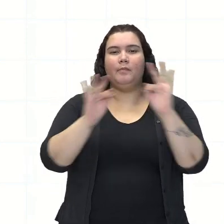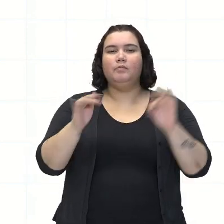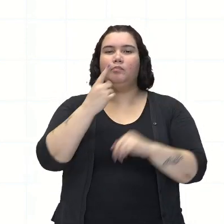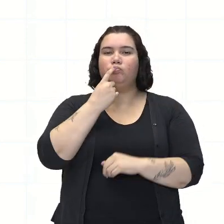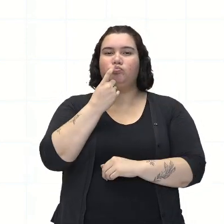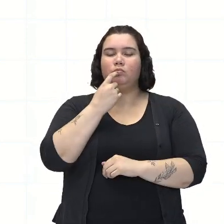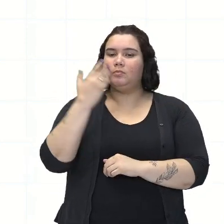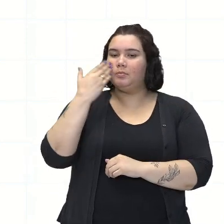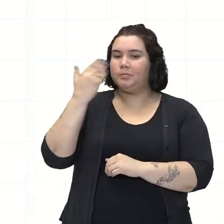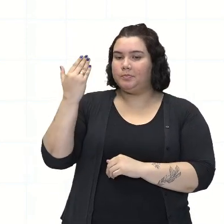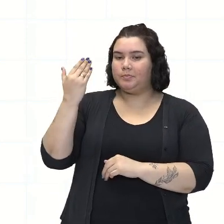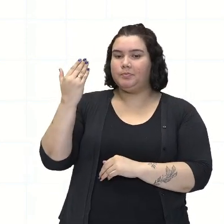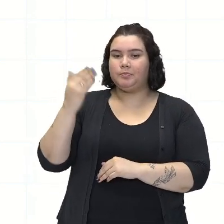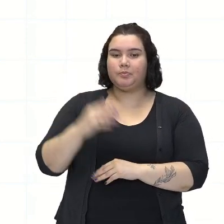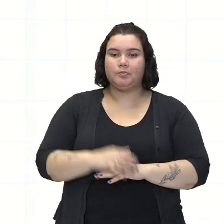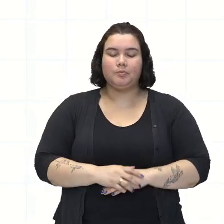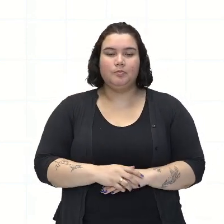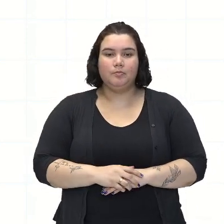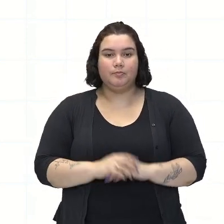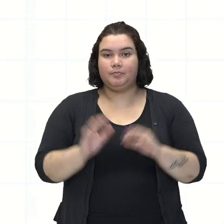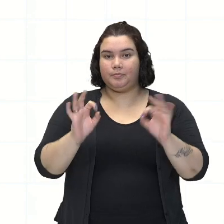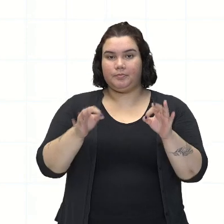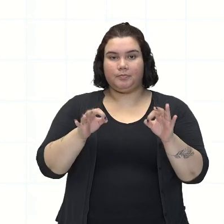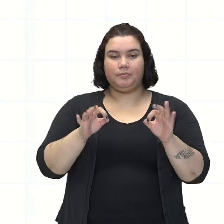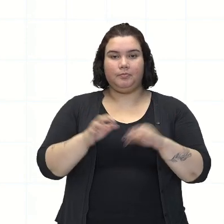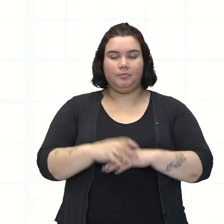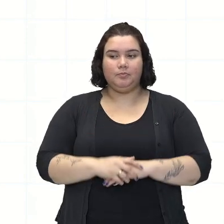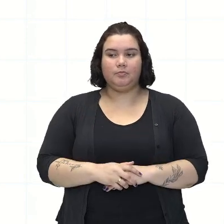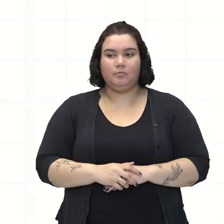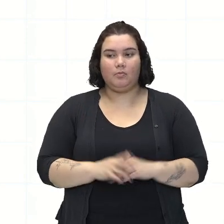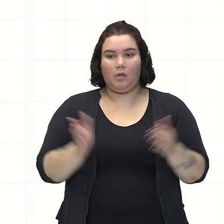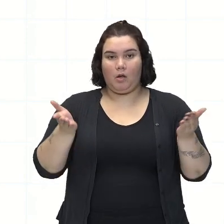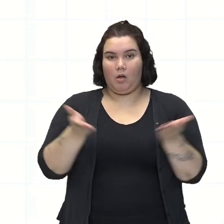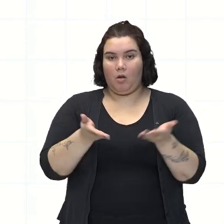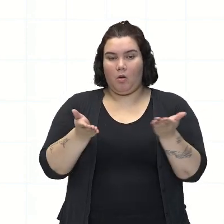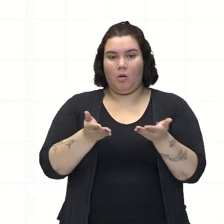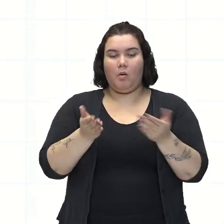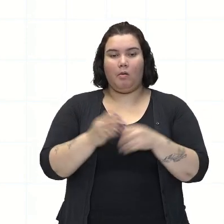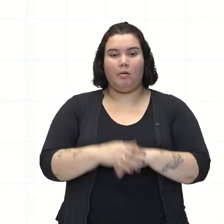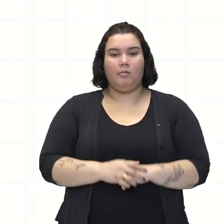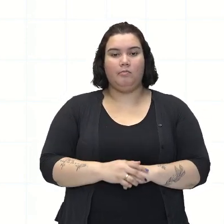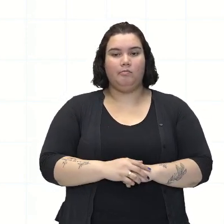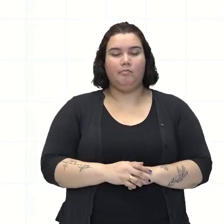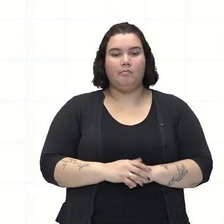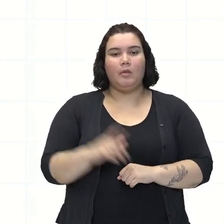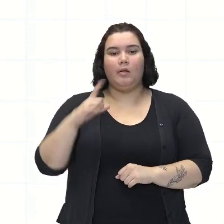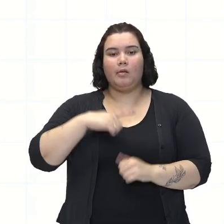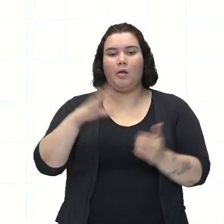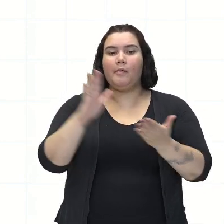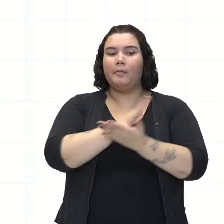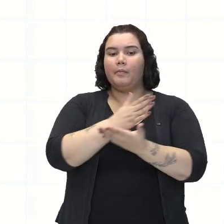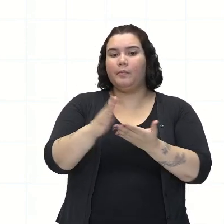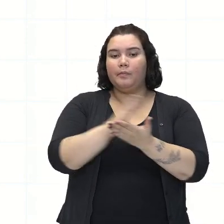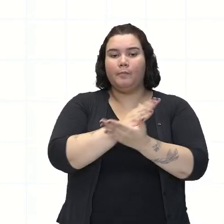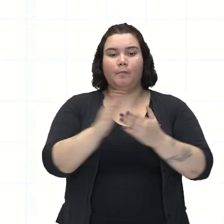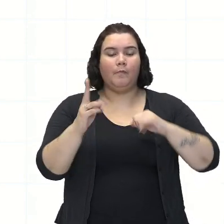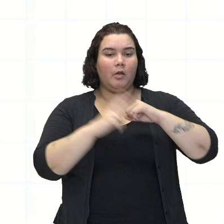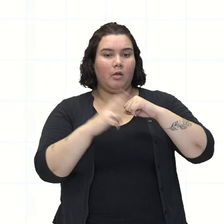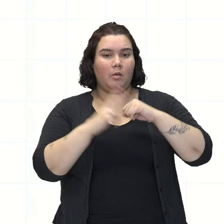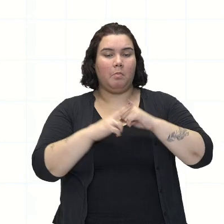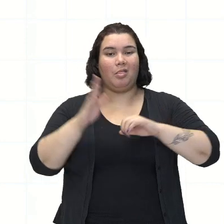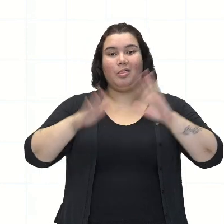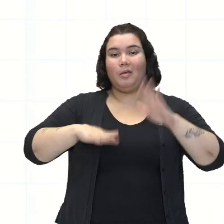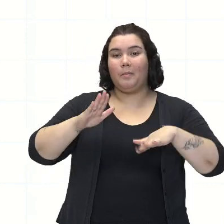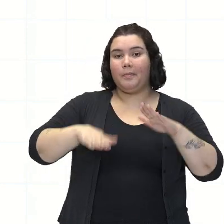aí, obedecemos, certo? Agora, turma, vejamos que haverá alguns verbos que,